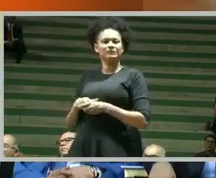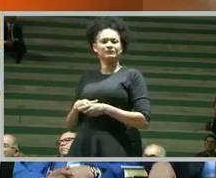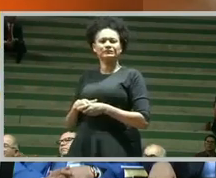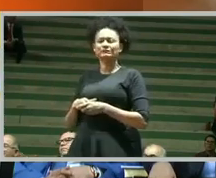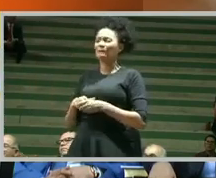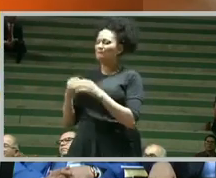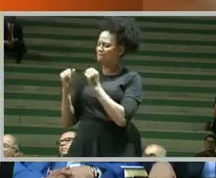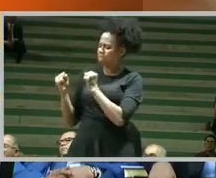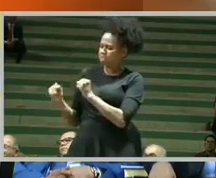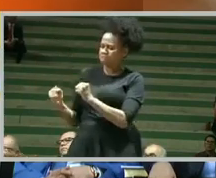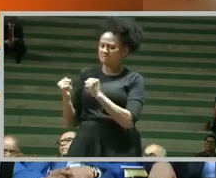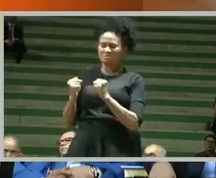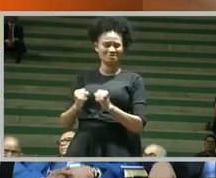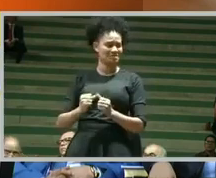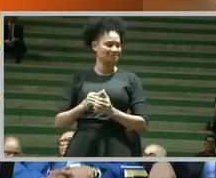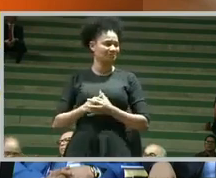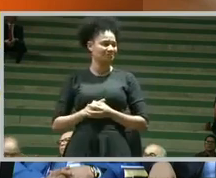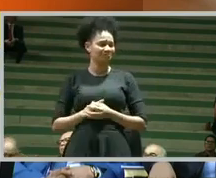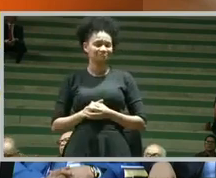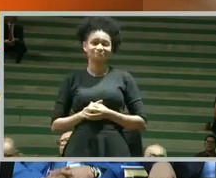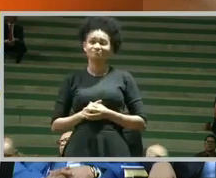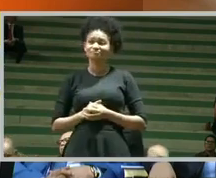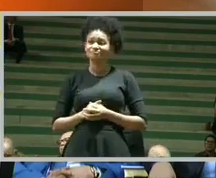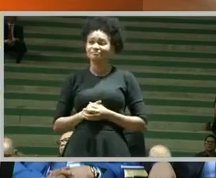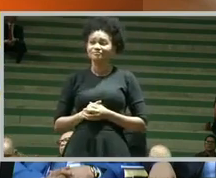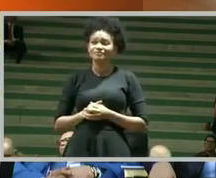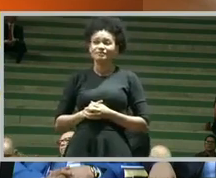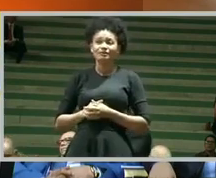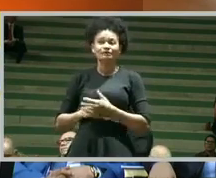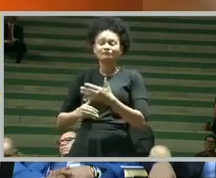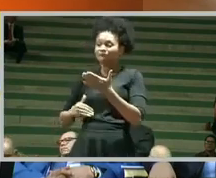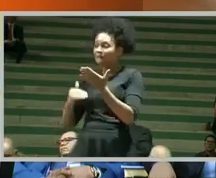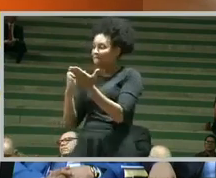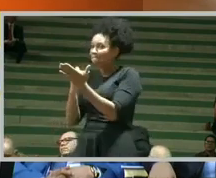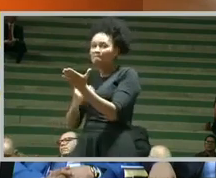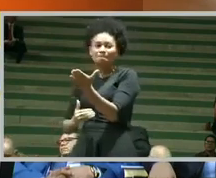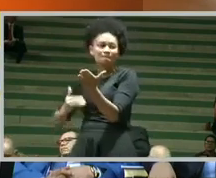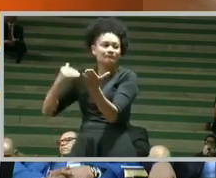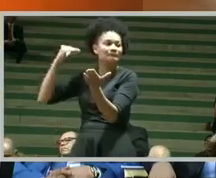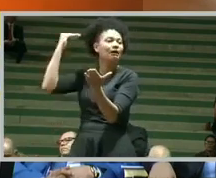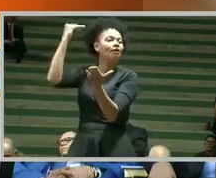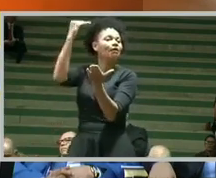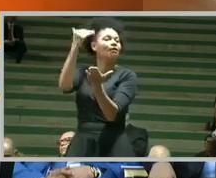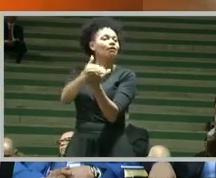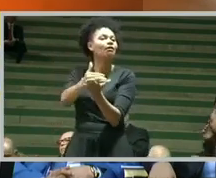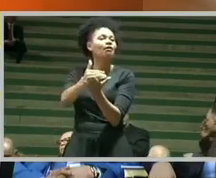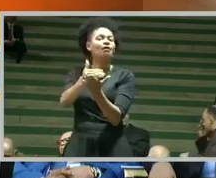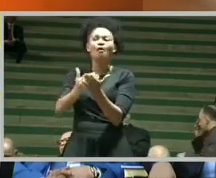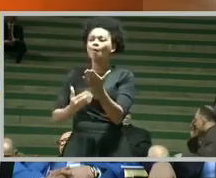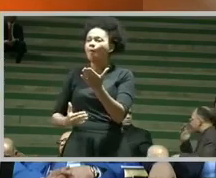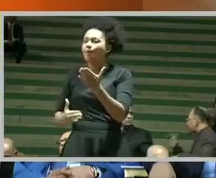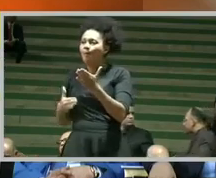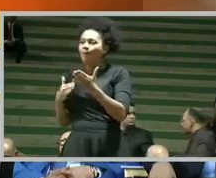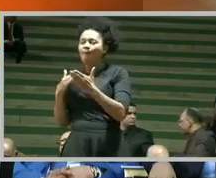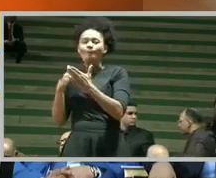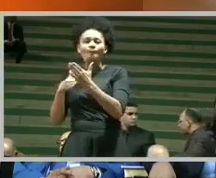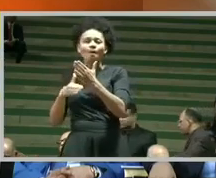foi tão poderoso, que ultrapassou os